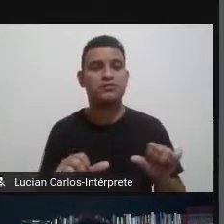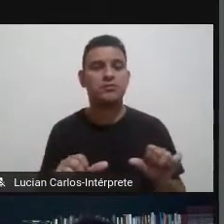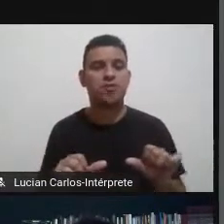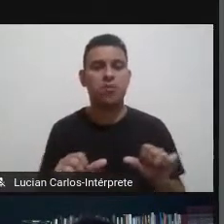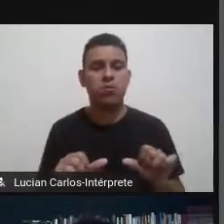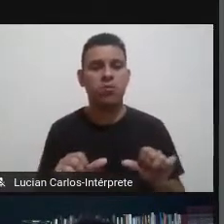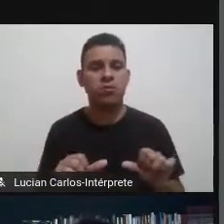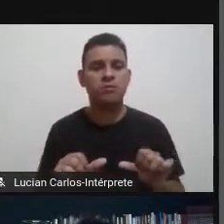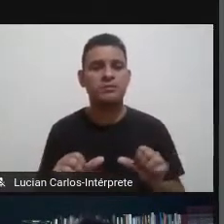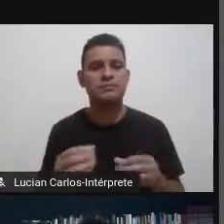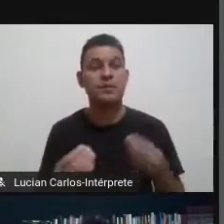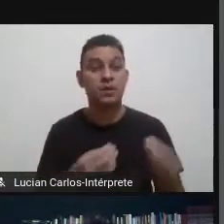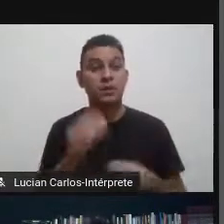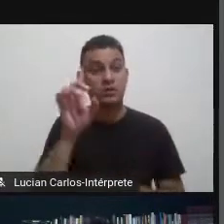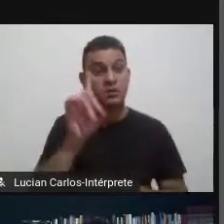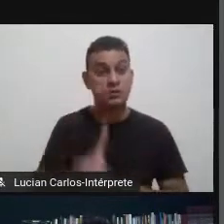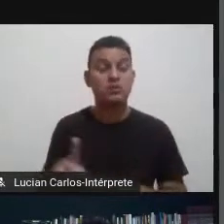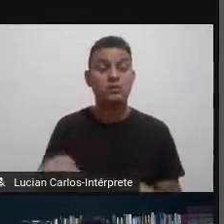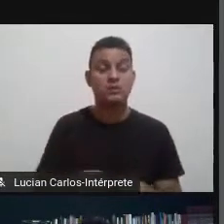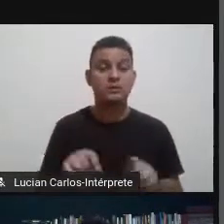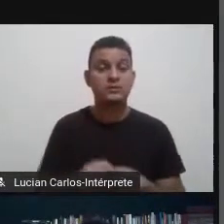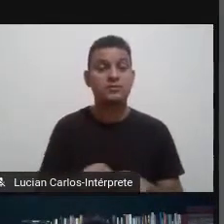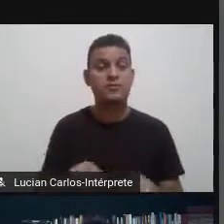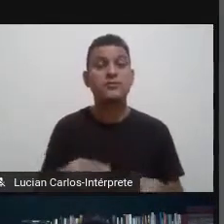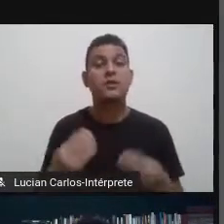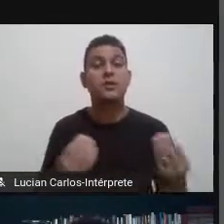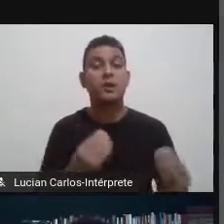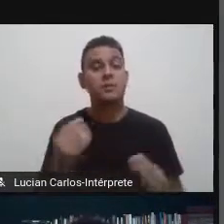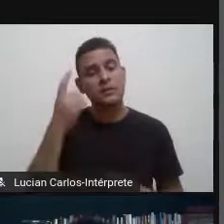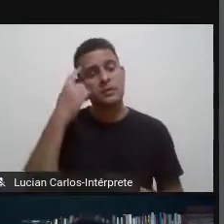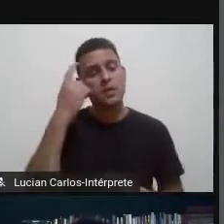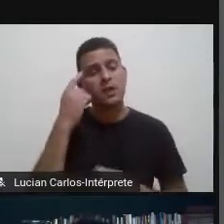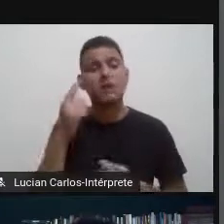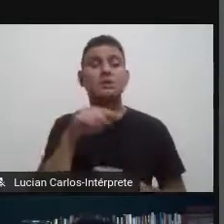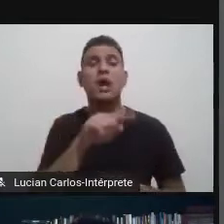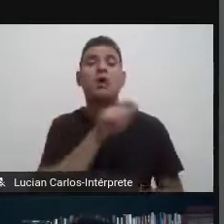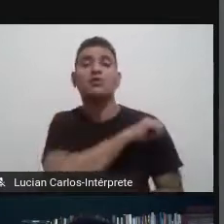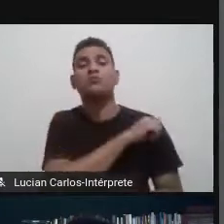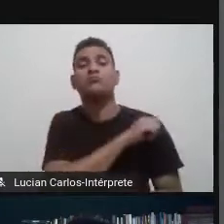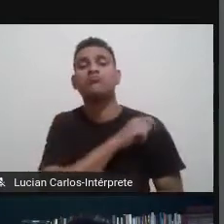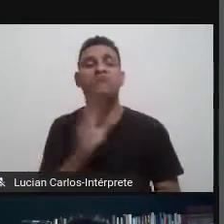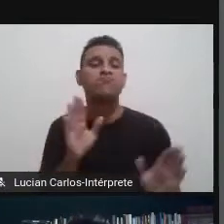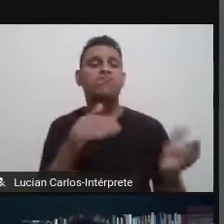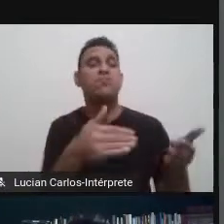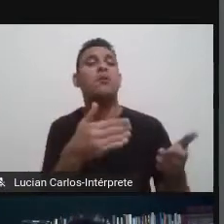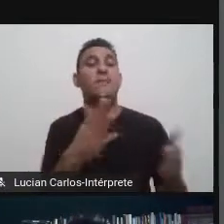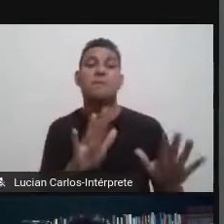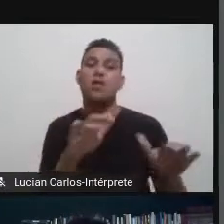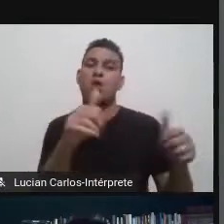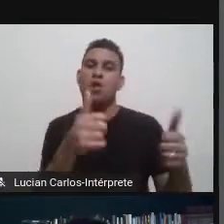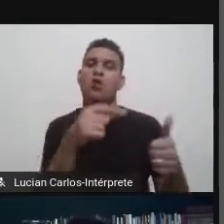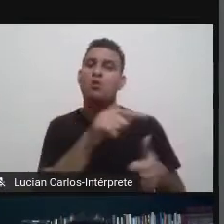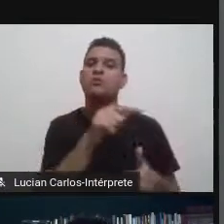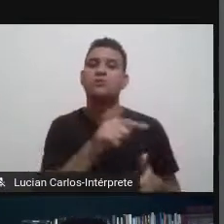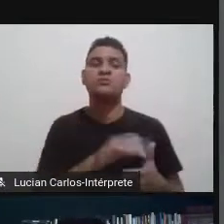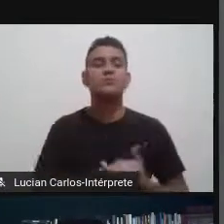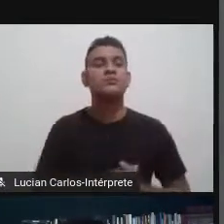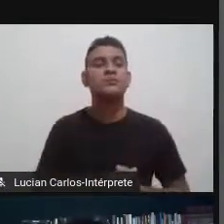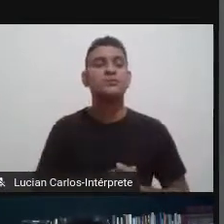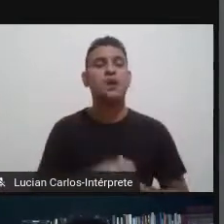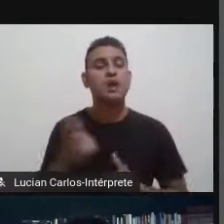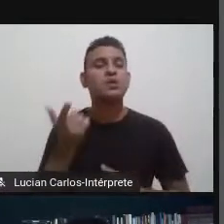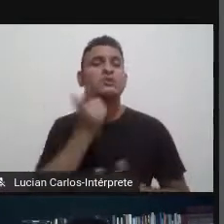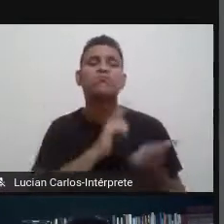do circuito de gestão da escola, para poder pensar nesses alunos e atendê-los da melhor maneira possível. E nós íamos